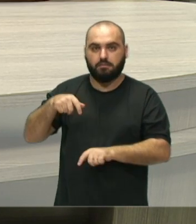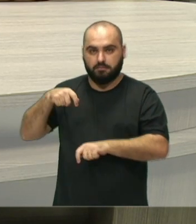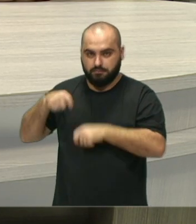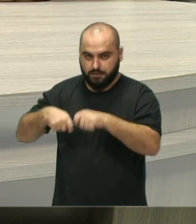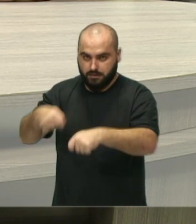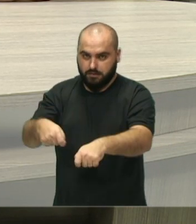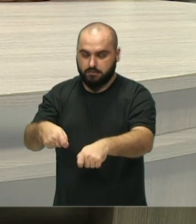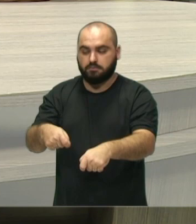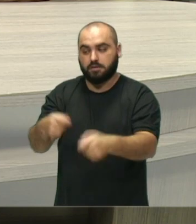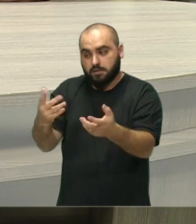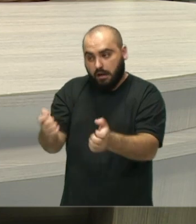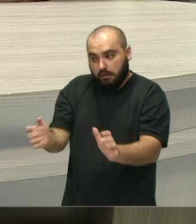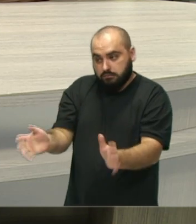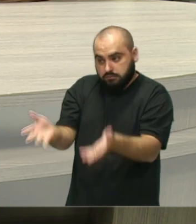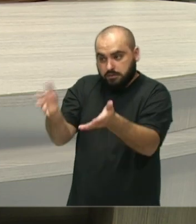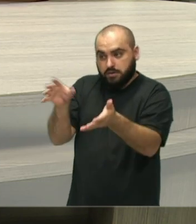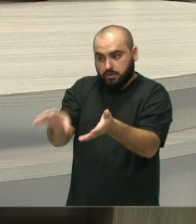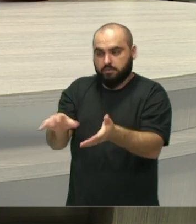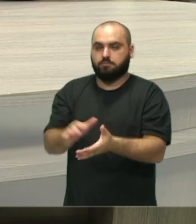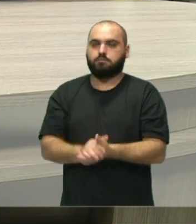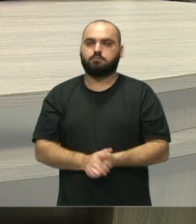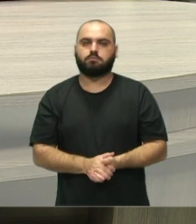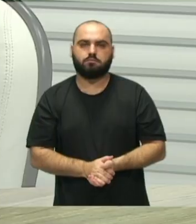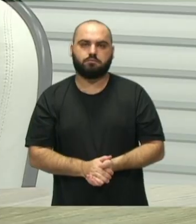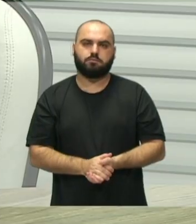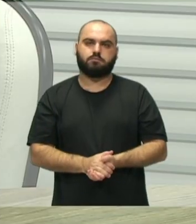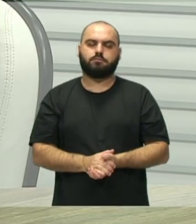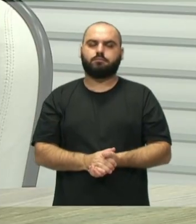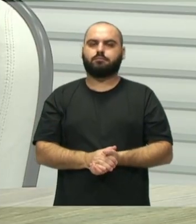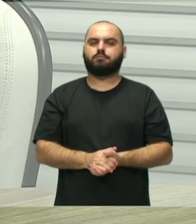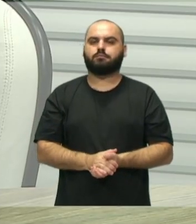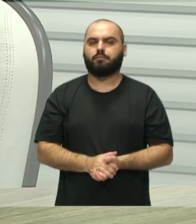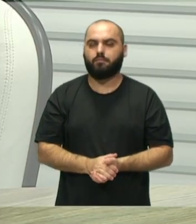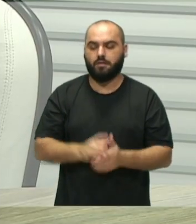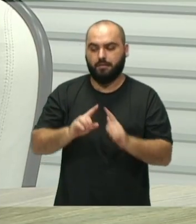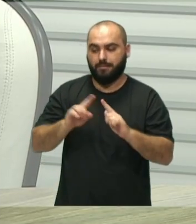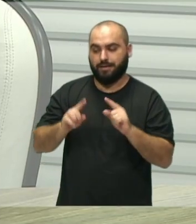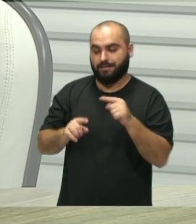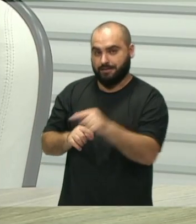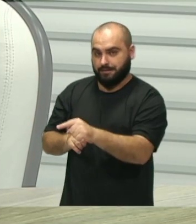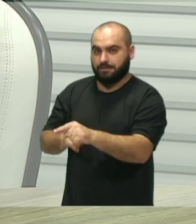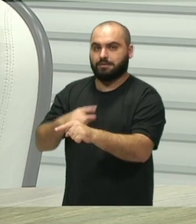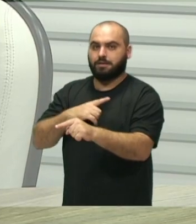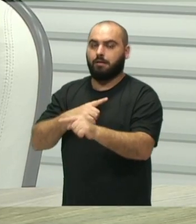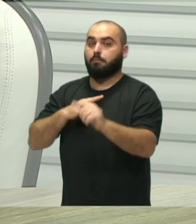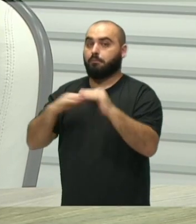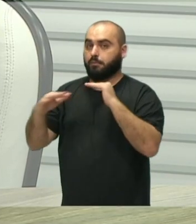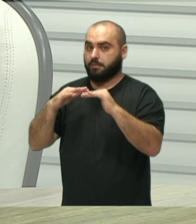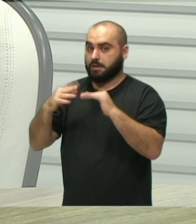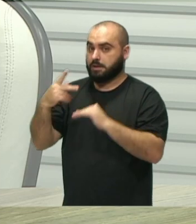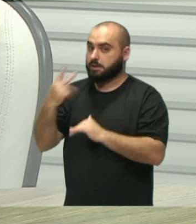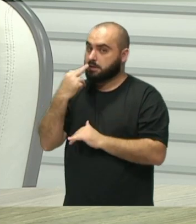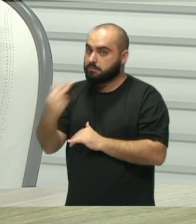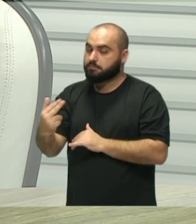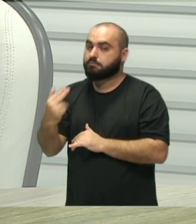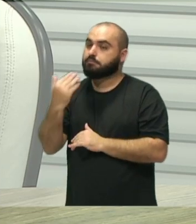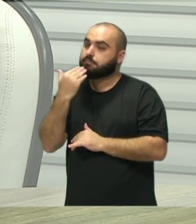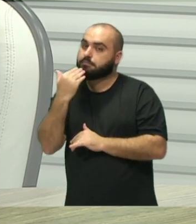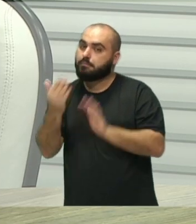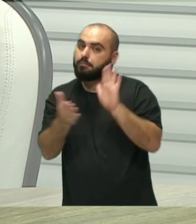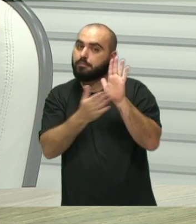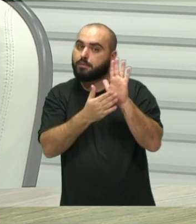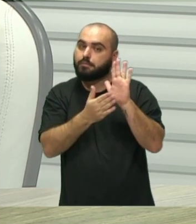bicicleta. E na realidade vai um pouco além, porque além da mobilidade ativa, nós propomos também uma alternativa